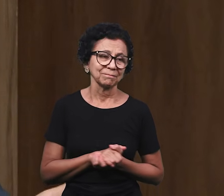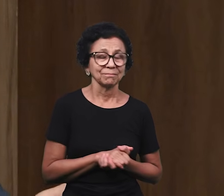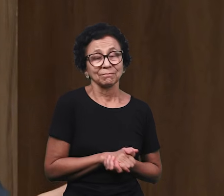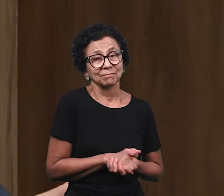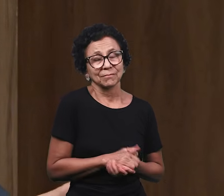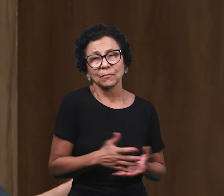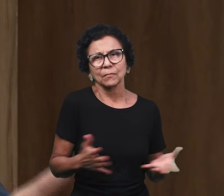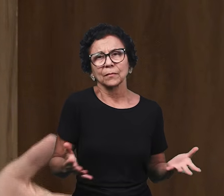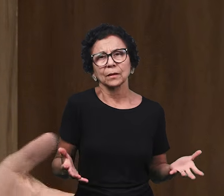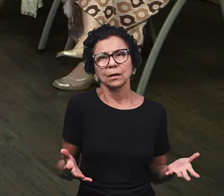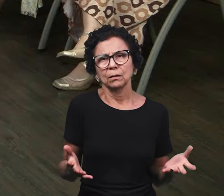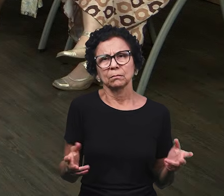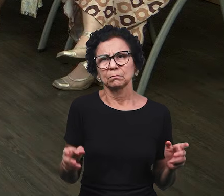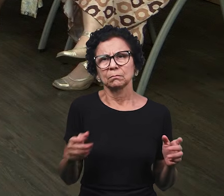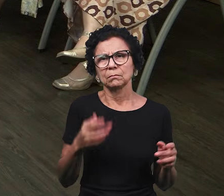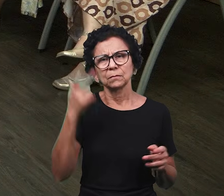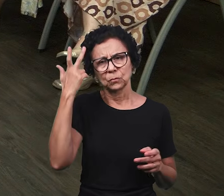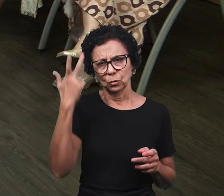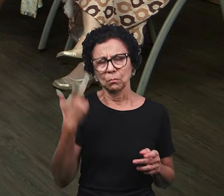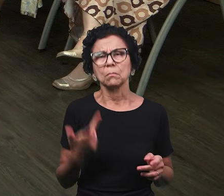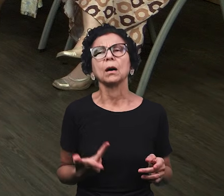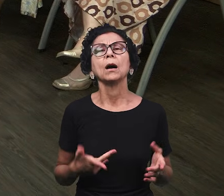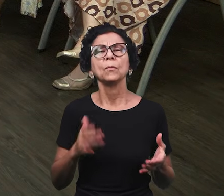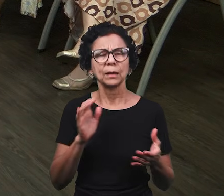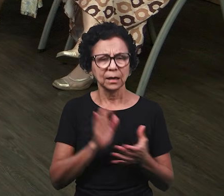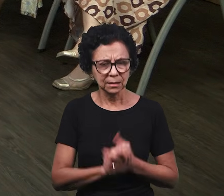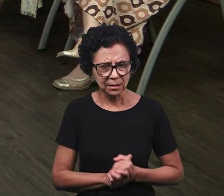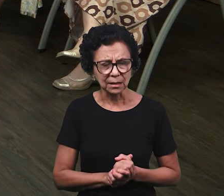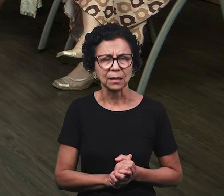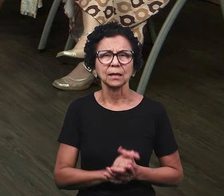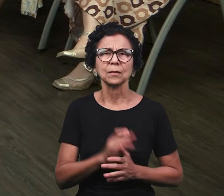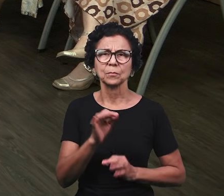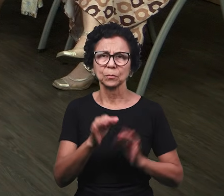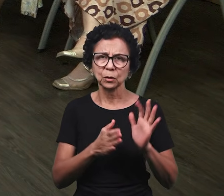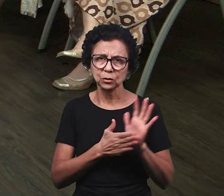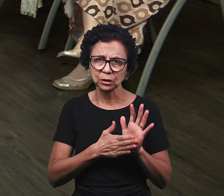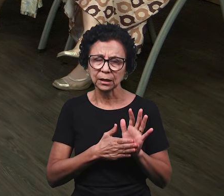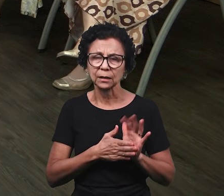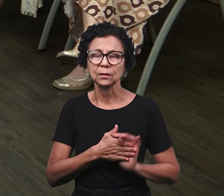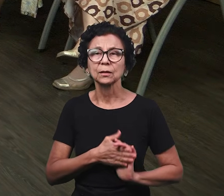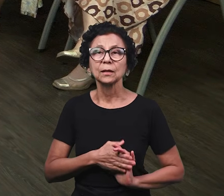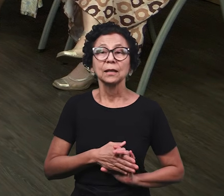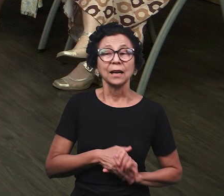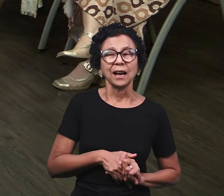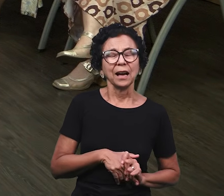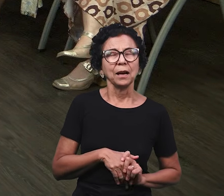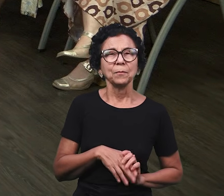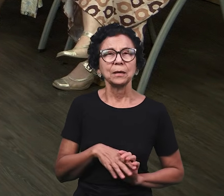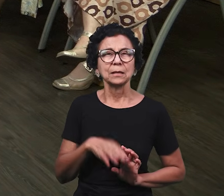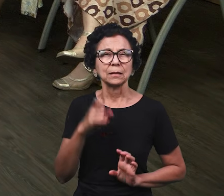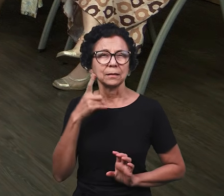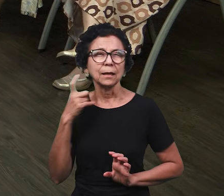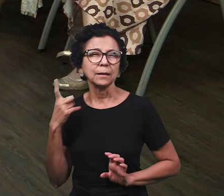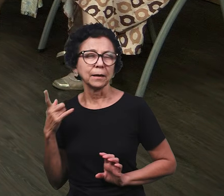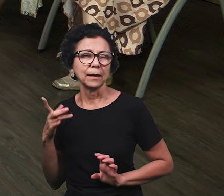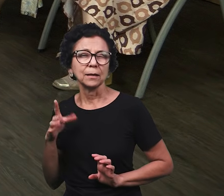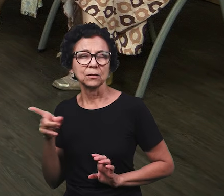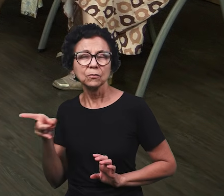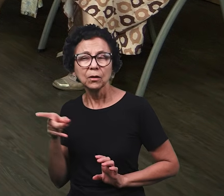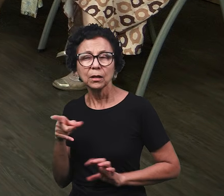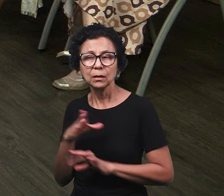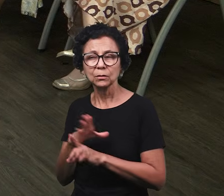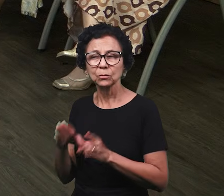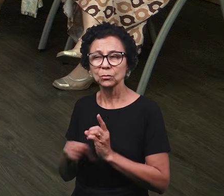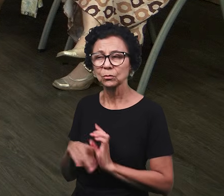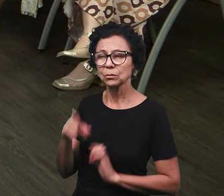for essa, não tem nada, assim, não tem nada contra casar, isso mesmo, tem que casar o jovem, mas eu vou no culto para